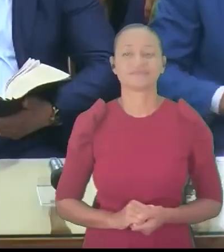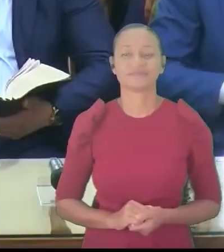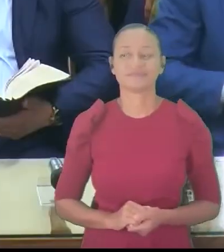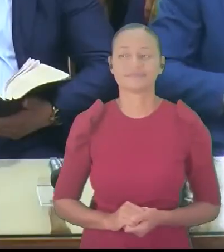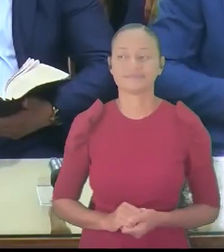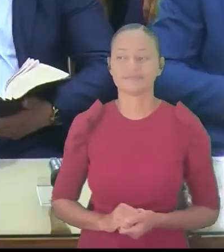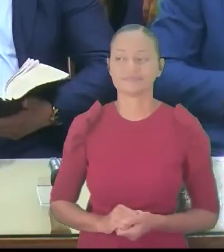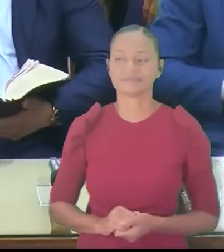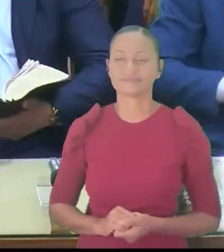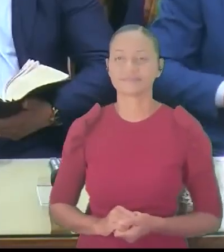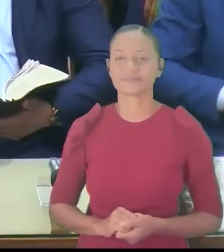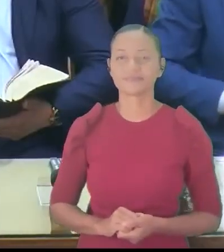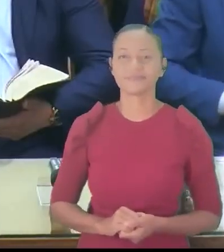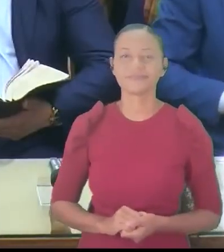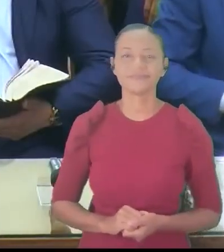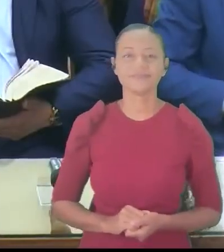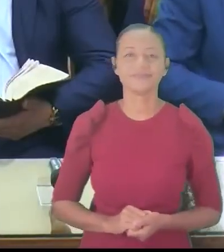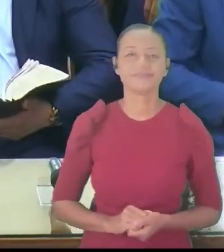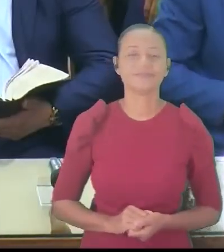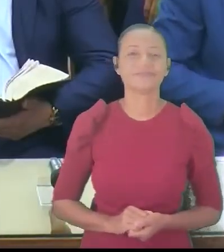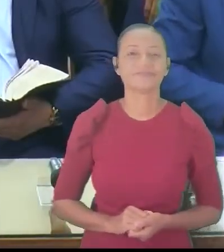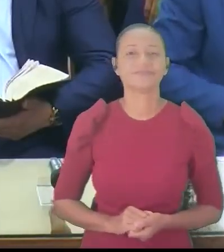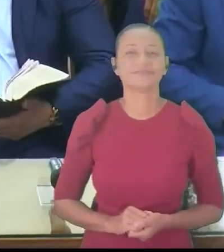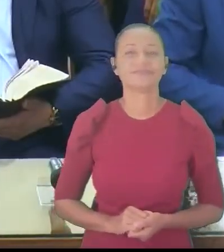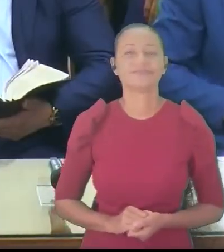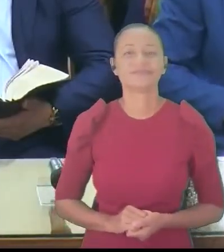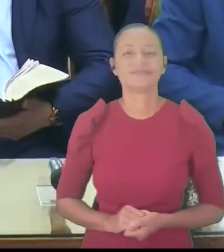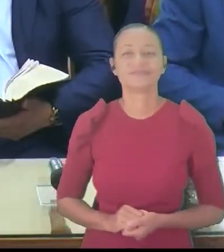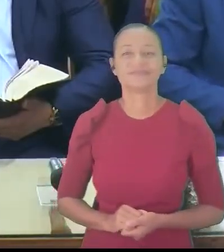Dá para dizer glória a Deus, obreiro?